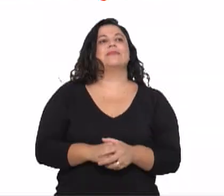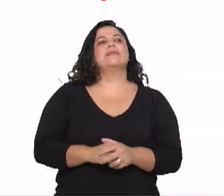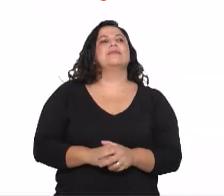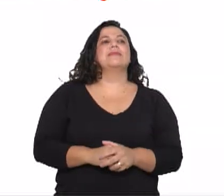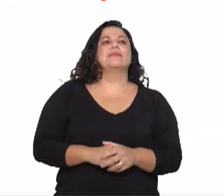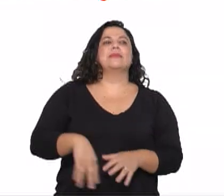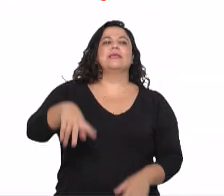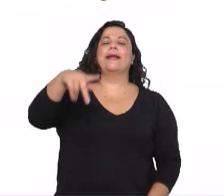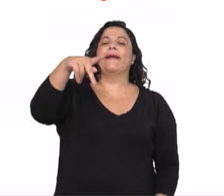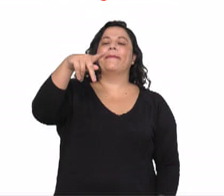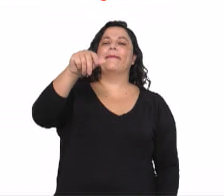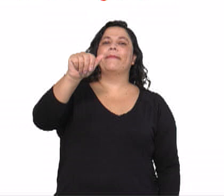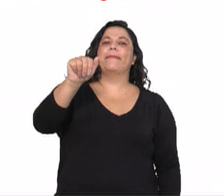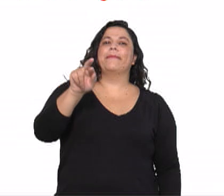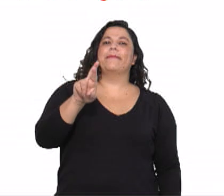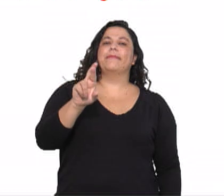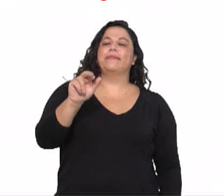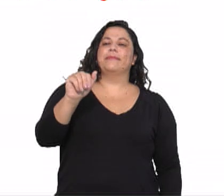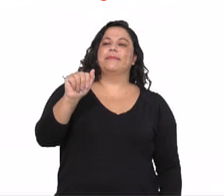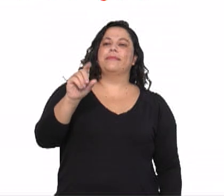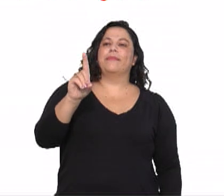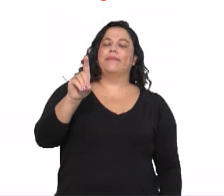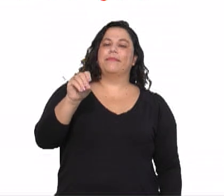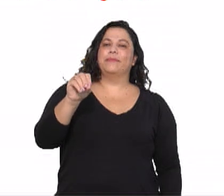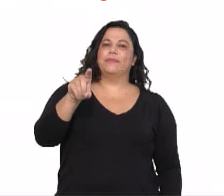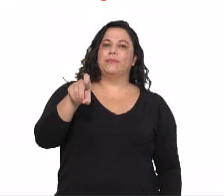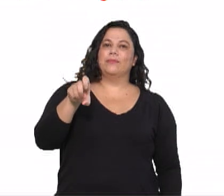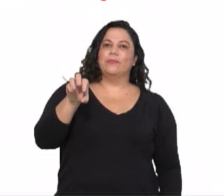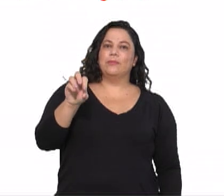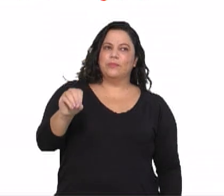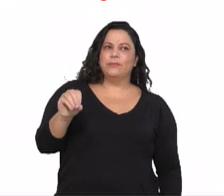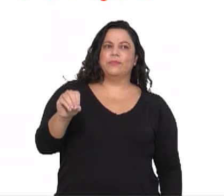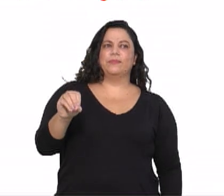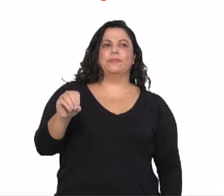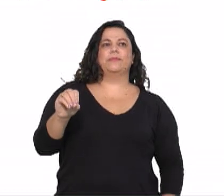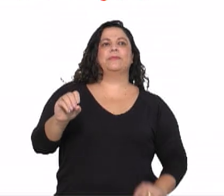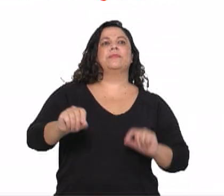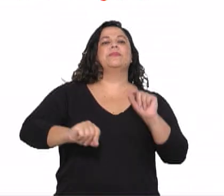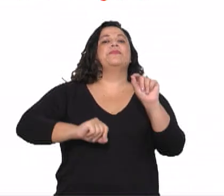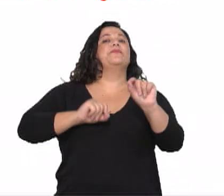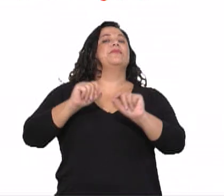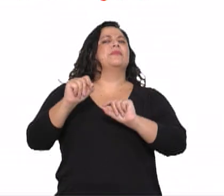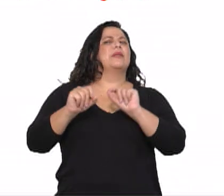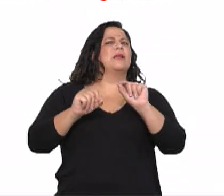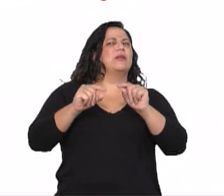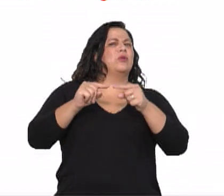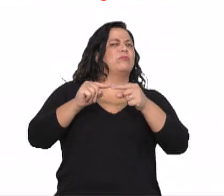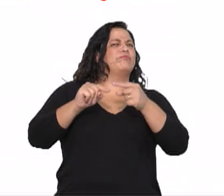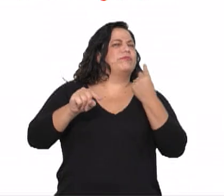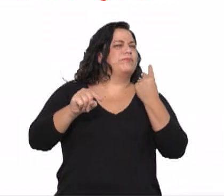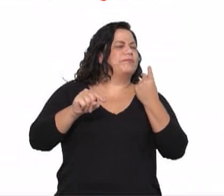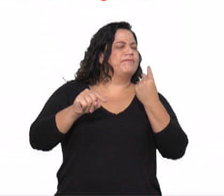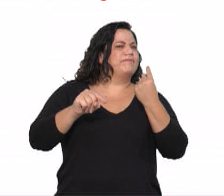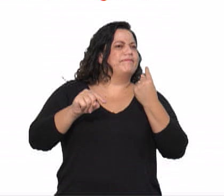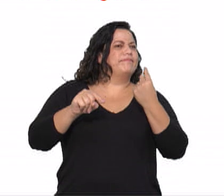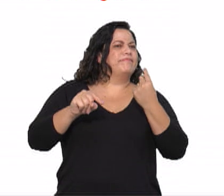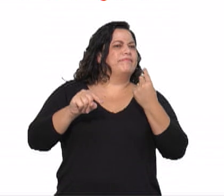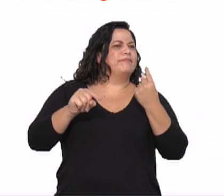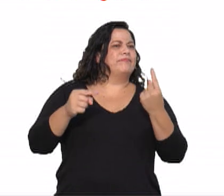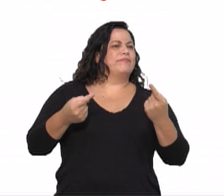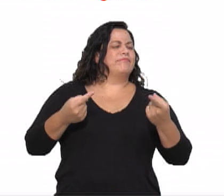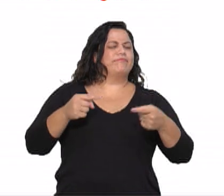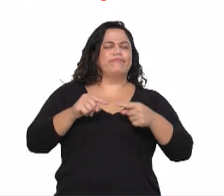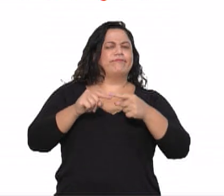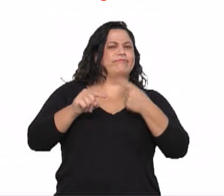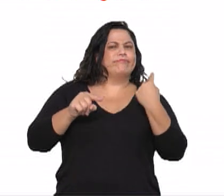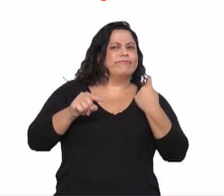de paradoxo a figura de linguagem que expressa uma incoerência, uma